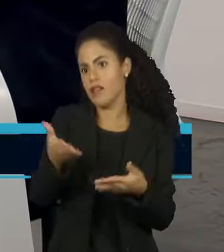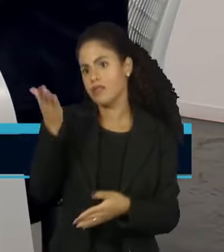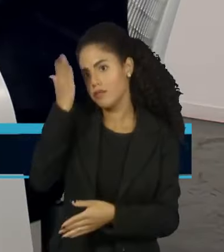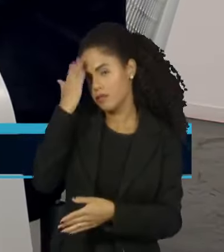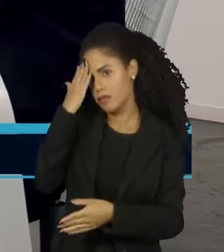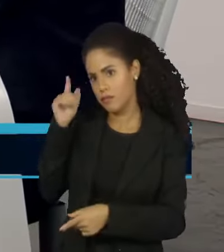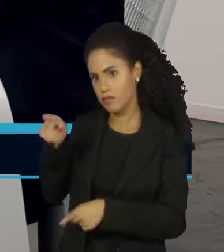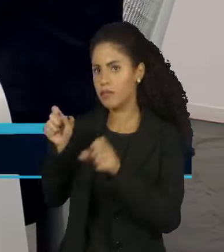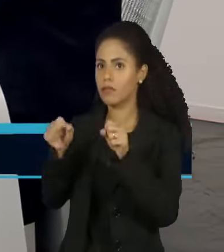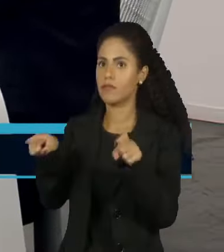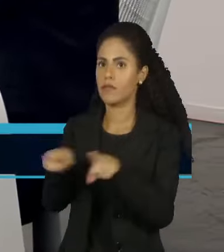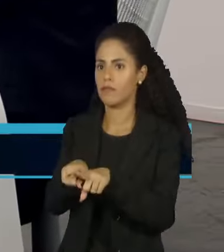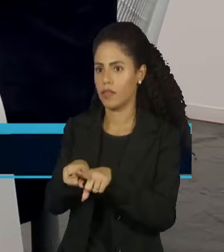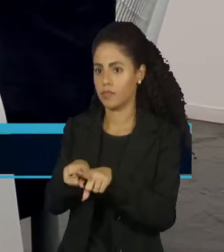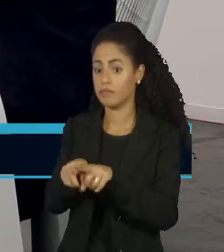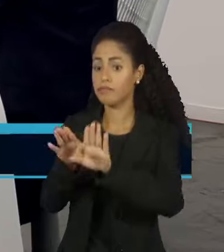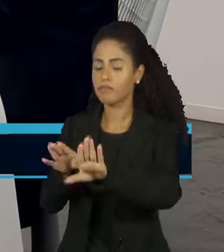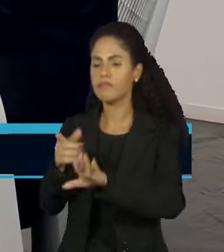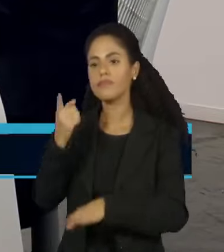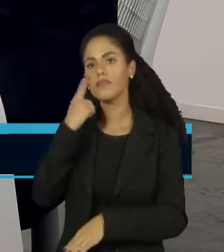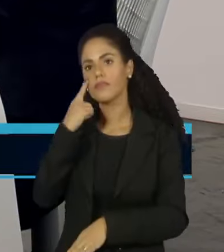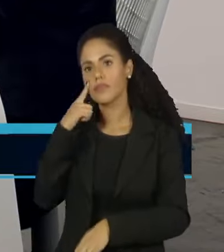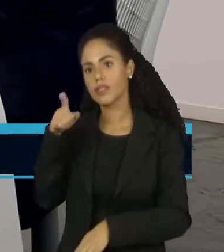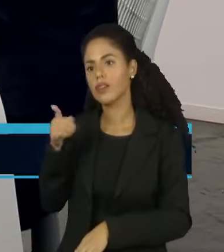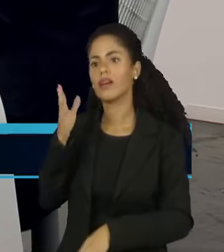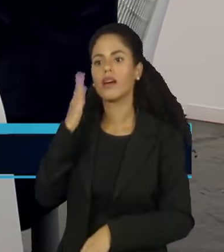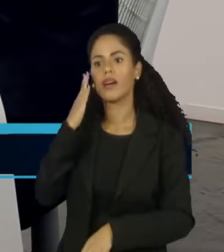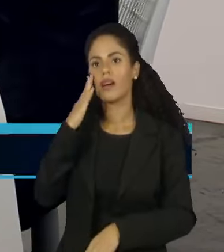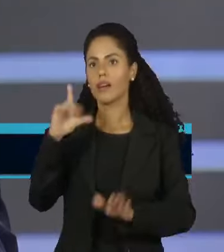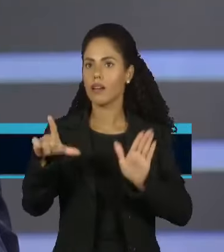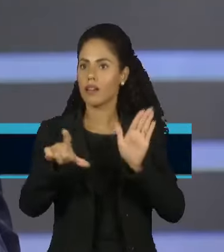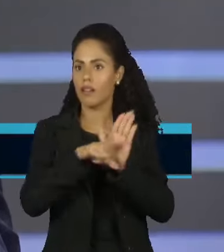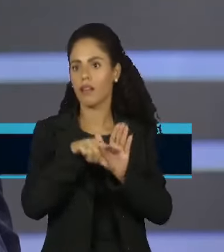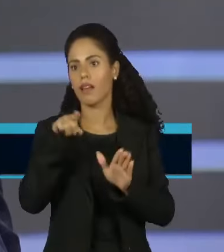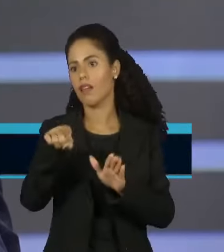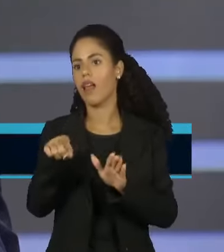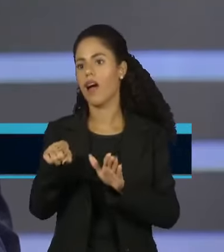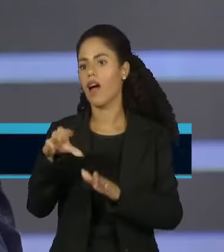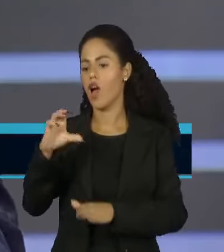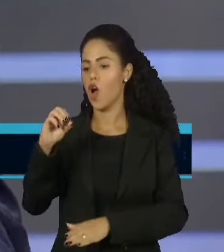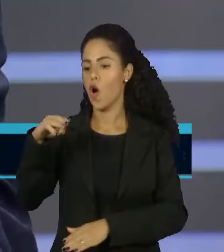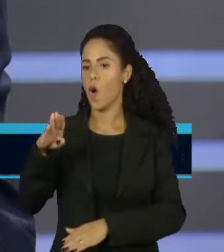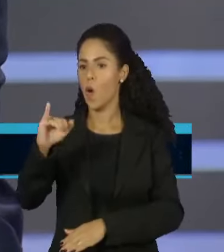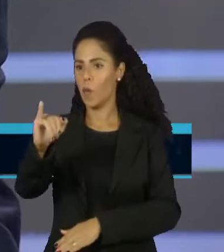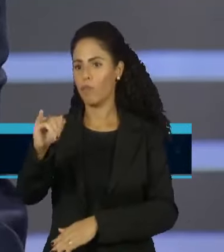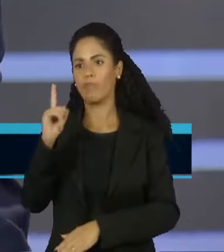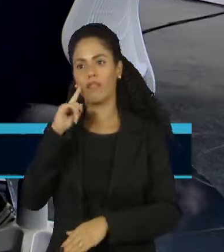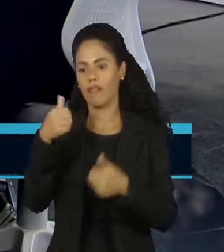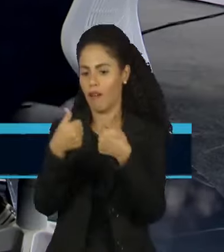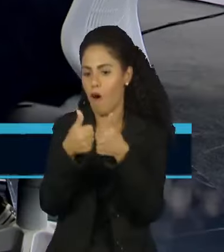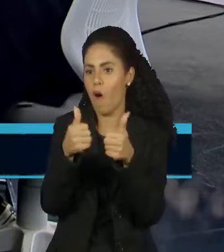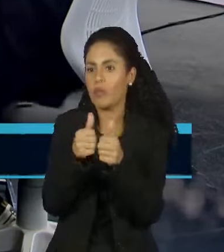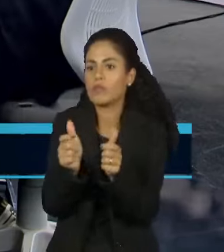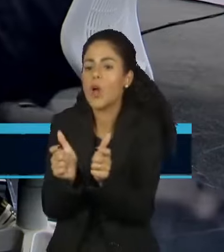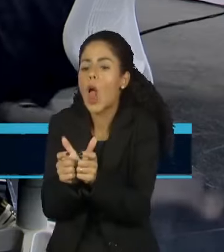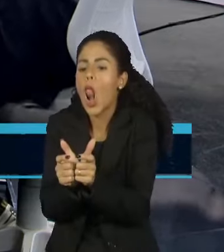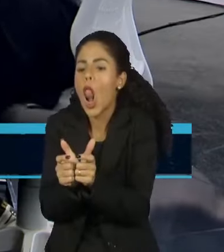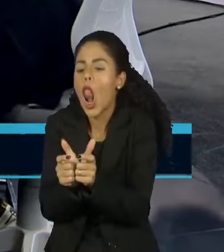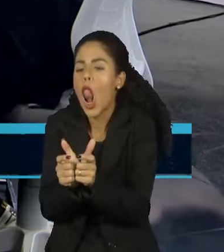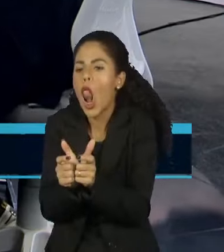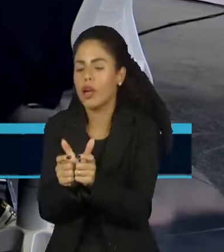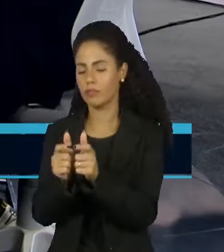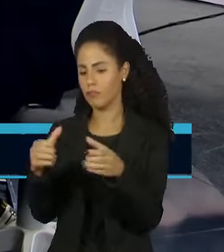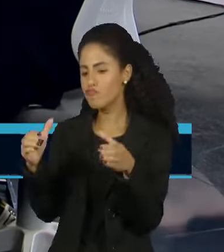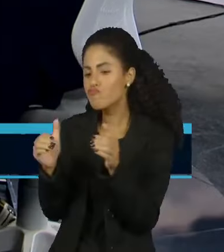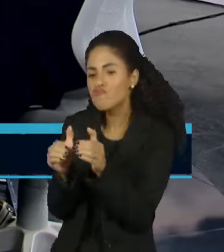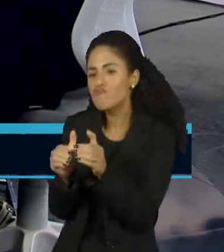isso ia acontecer. É claro que ele teve, eles estão chamando a lei ônibus agora de lei Kombi na Argentina, quer dizer, que ela já foi. Argentino tem bom, já muito secaram. Bom